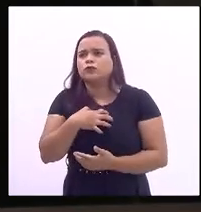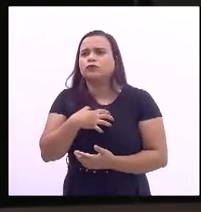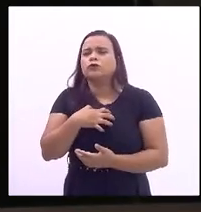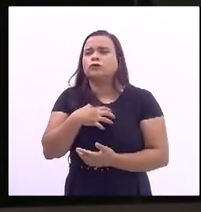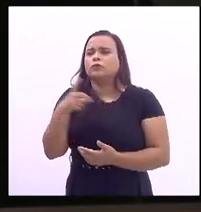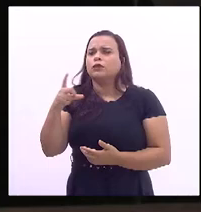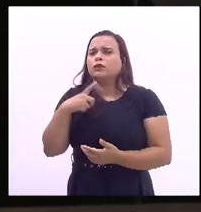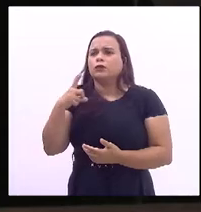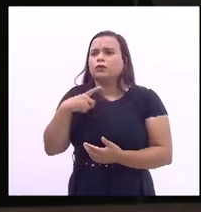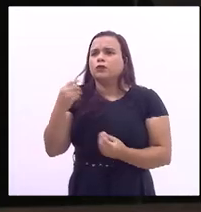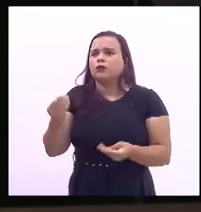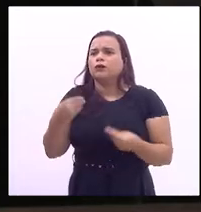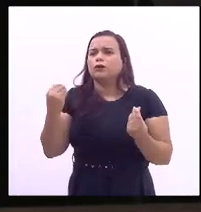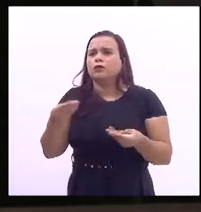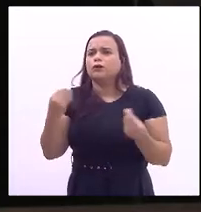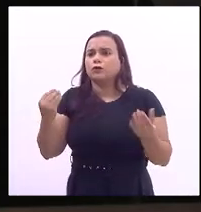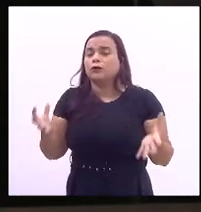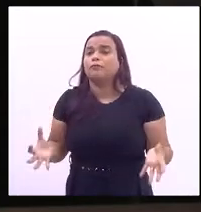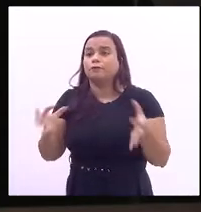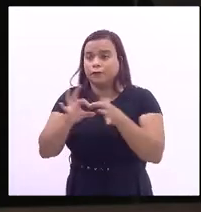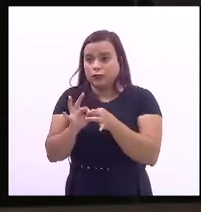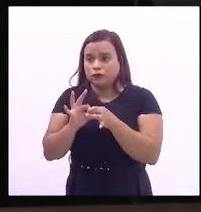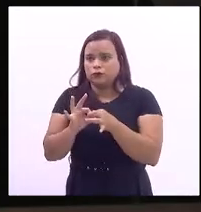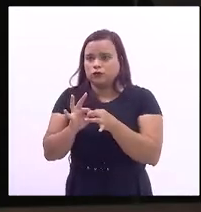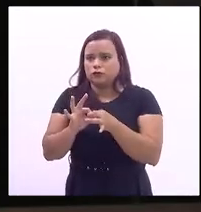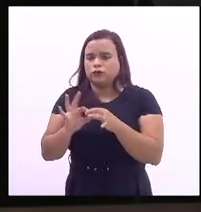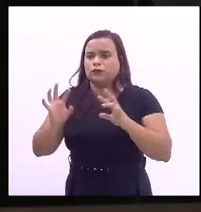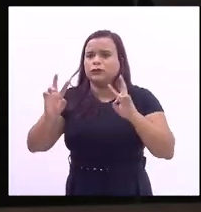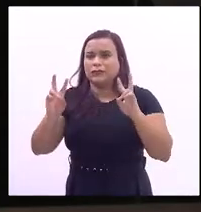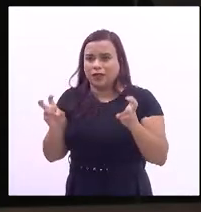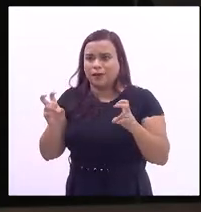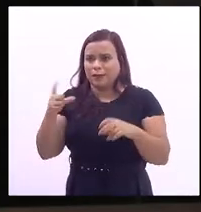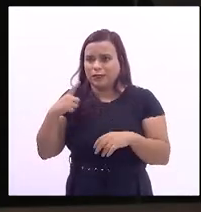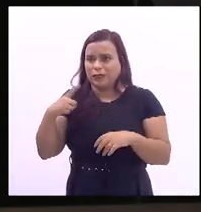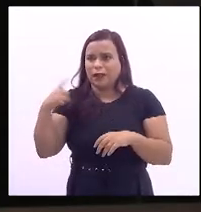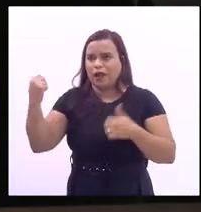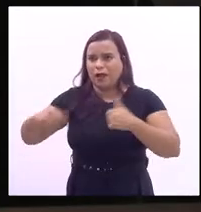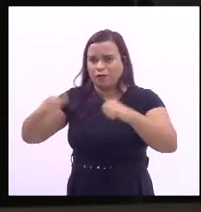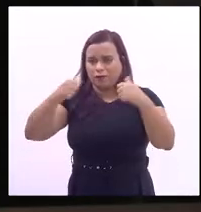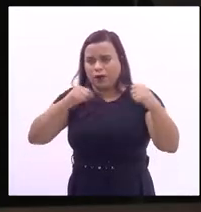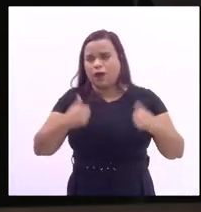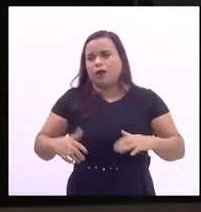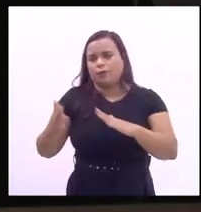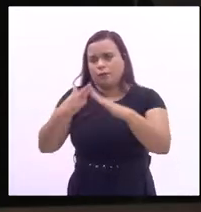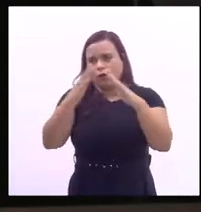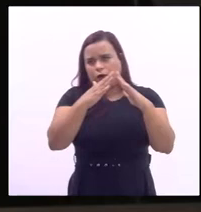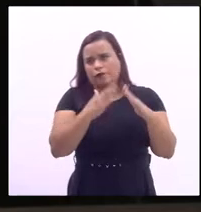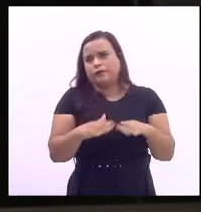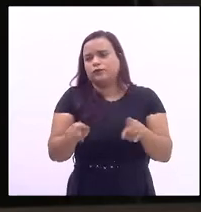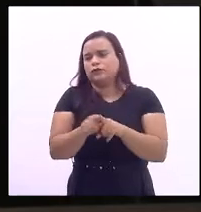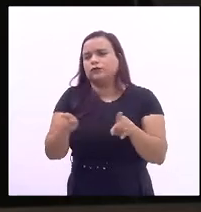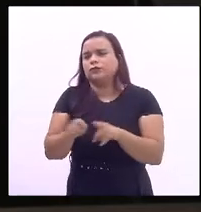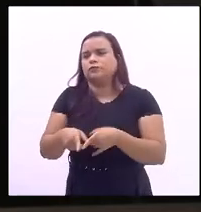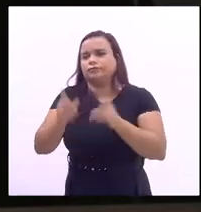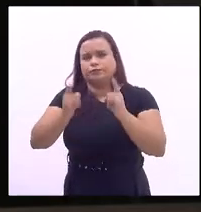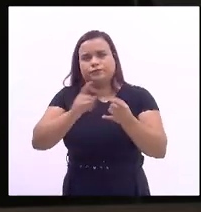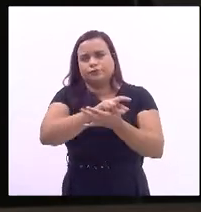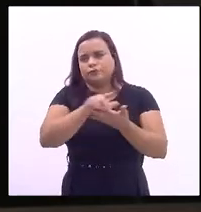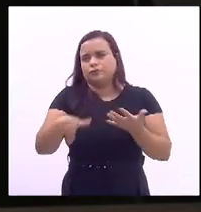algum tipo de vínculo quando o tema for avaliação de Imóveis e dos imóveis